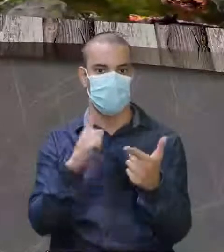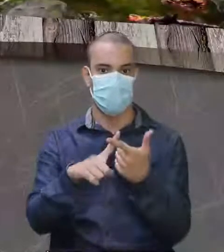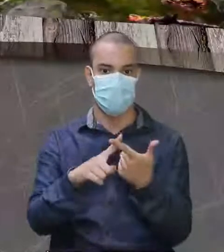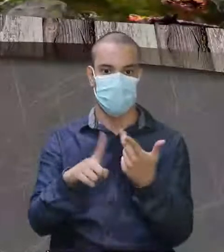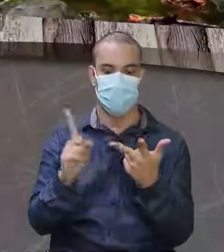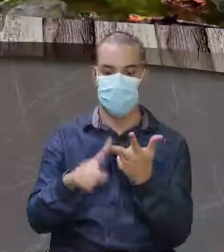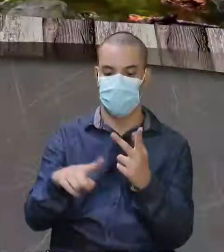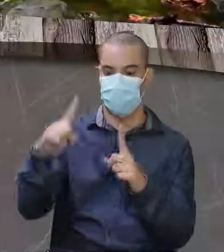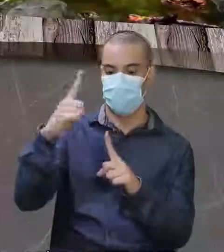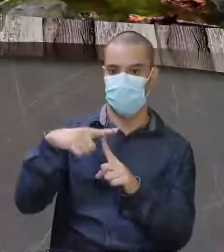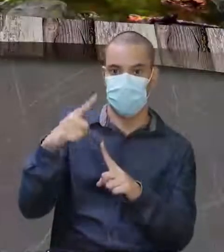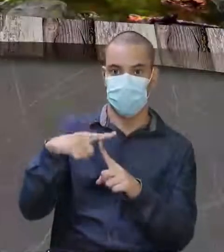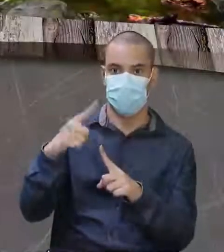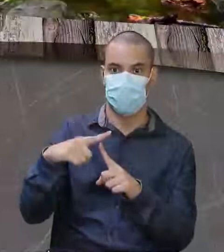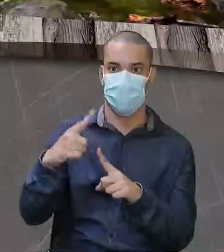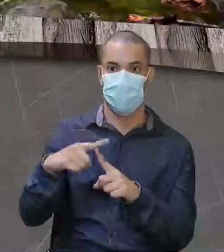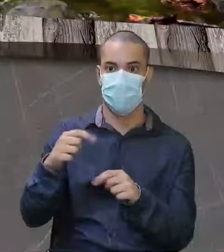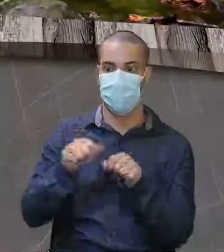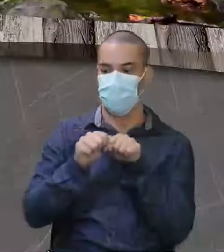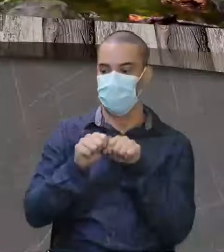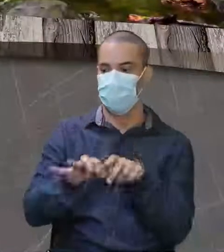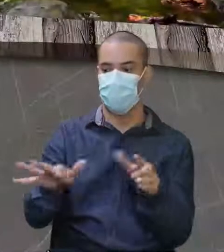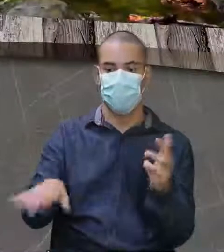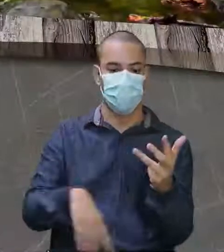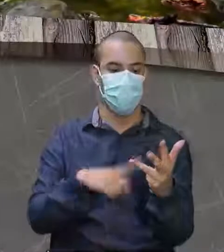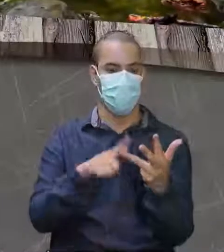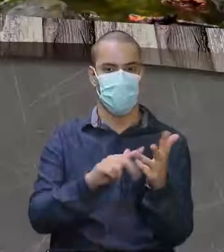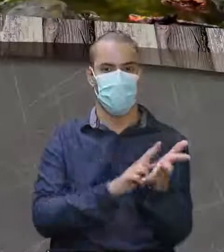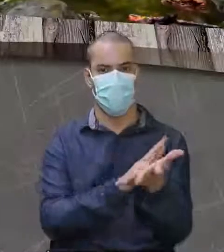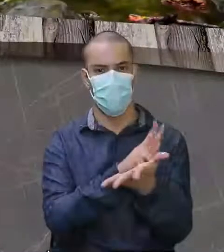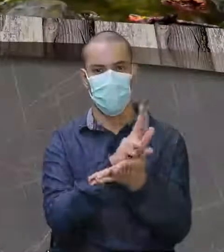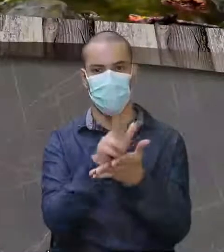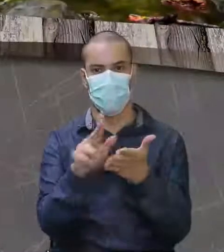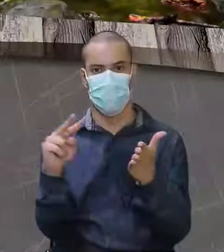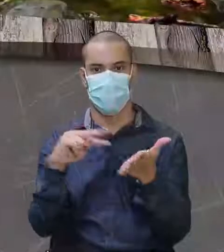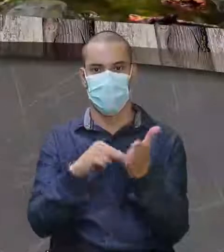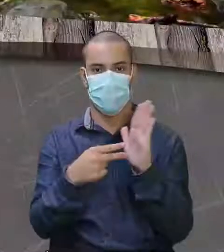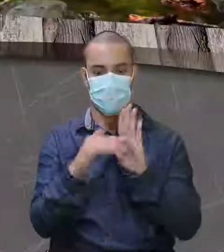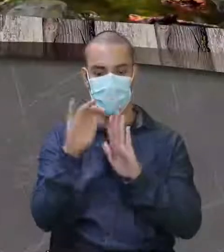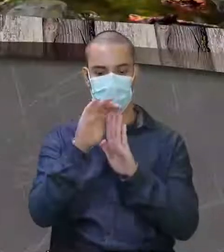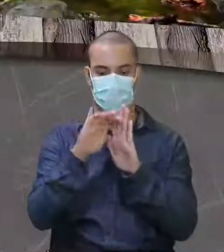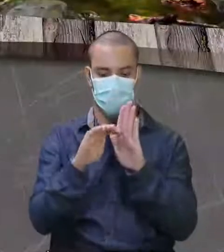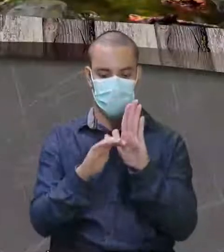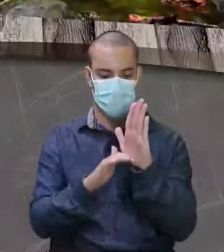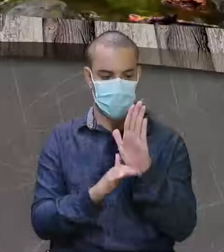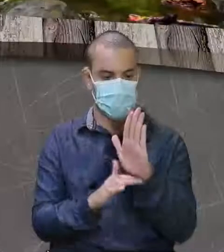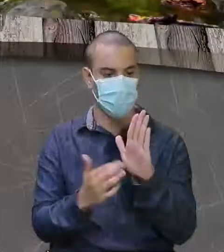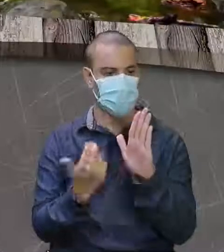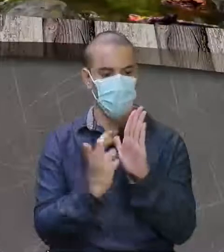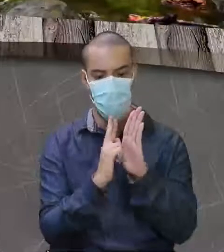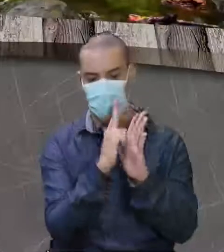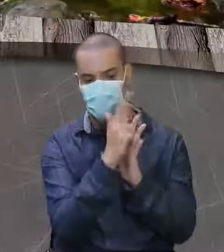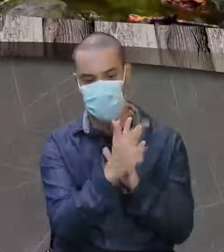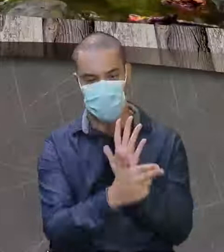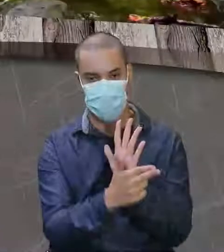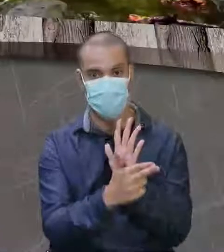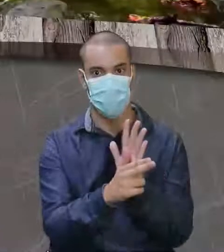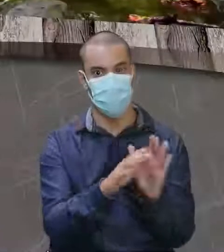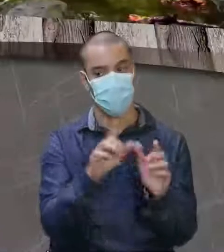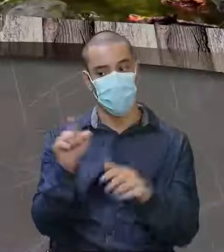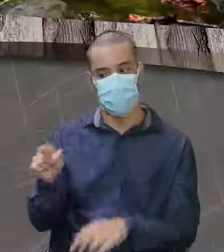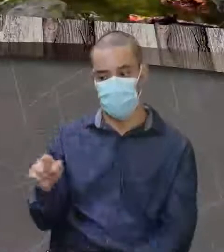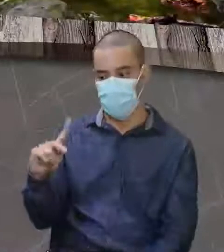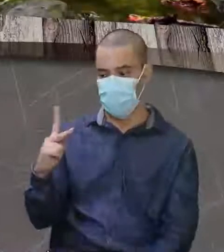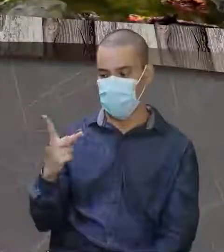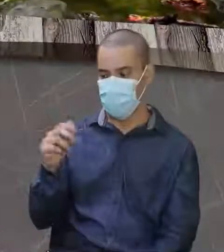de reprodução, ele envolve várias coisas, que, como eu falei, é multifatorial o nicho ecológico. O habitat não, ele